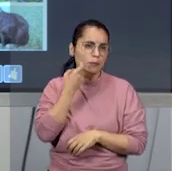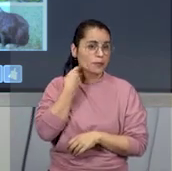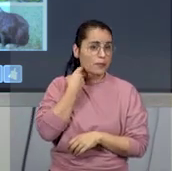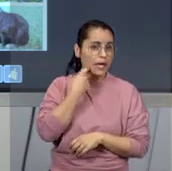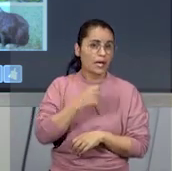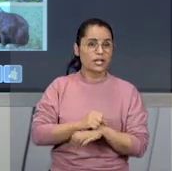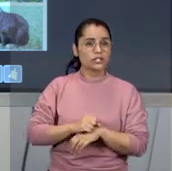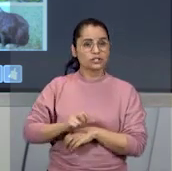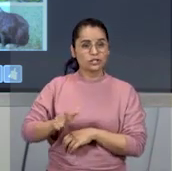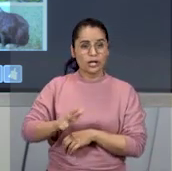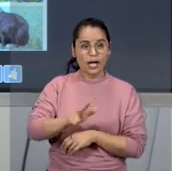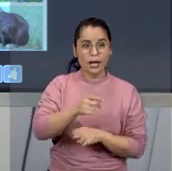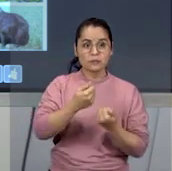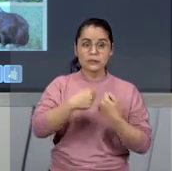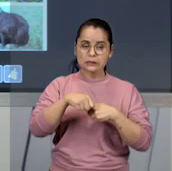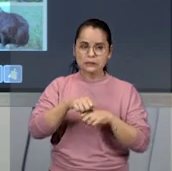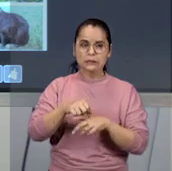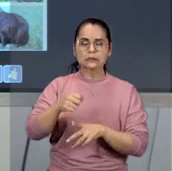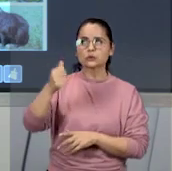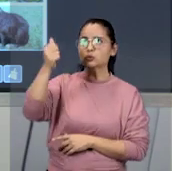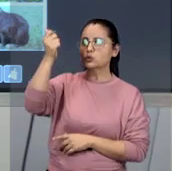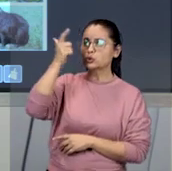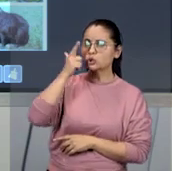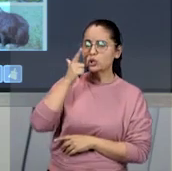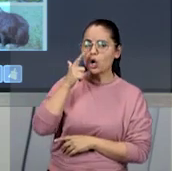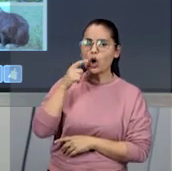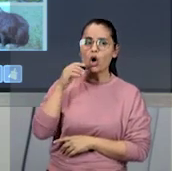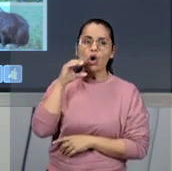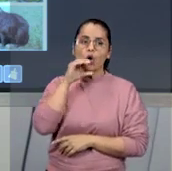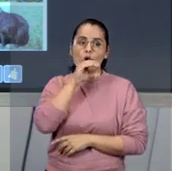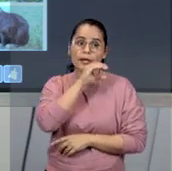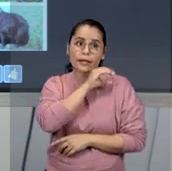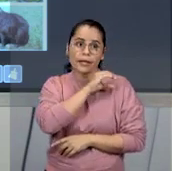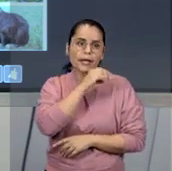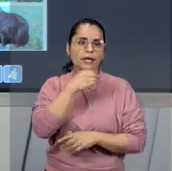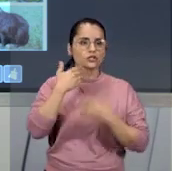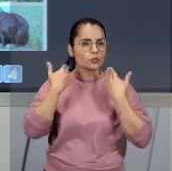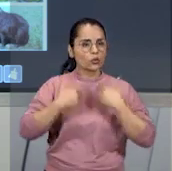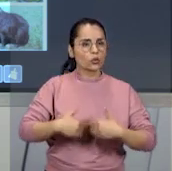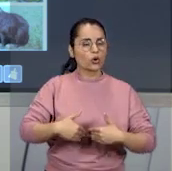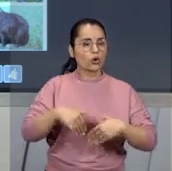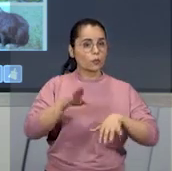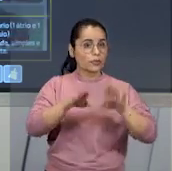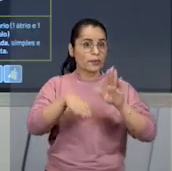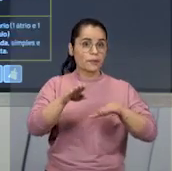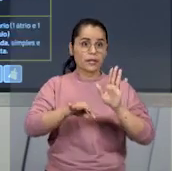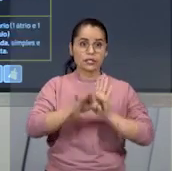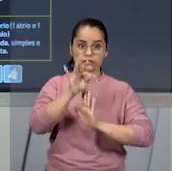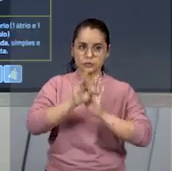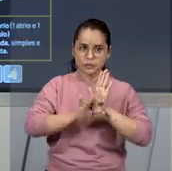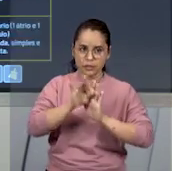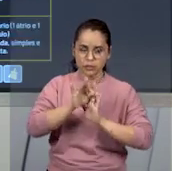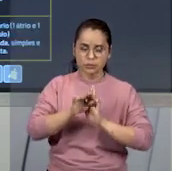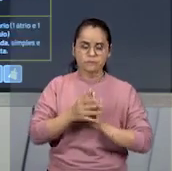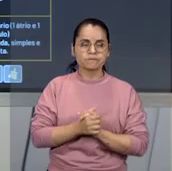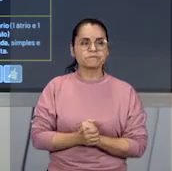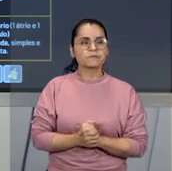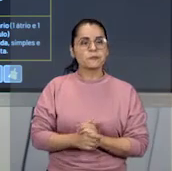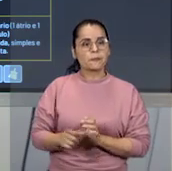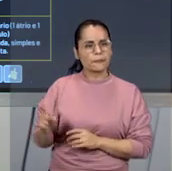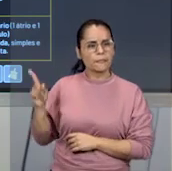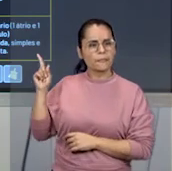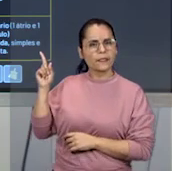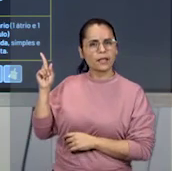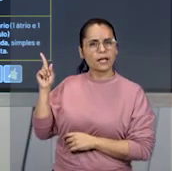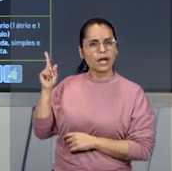répteis, eles têm que ficar ali aquecendo no sol, porque o corpo dele, a temperatura varia com o ambiente. Tem algum quadro aqui, eu